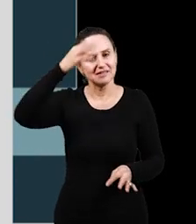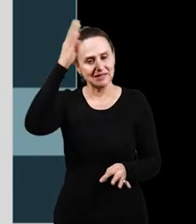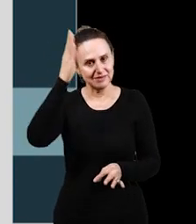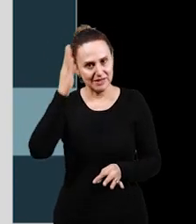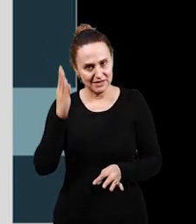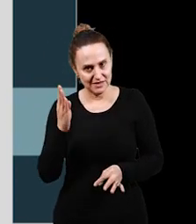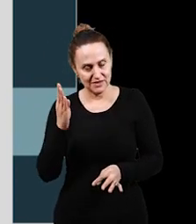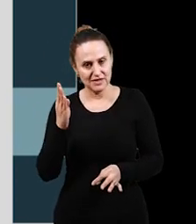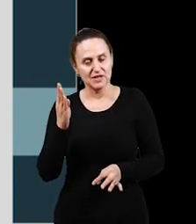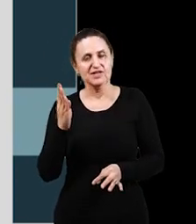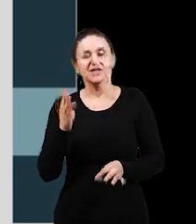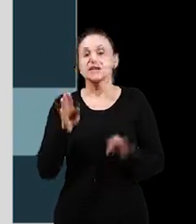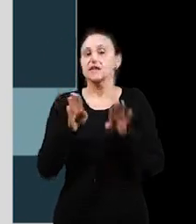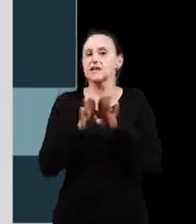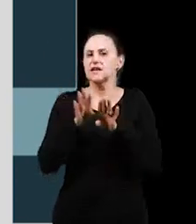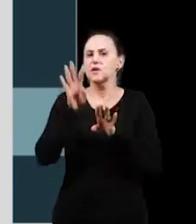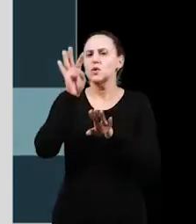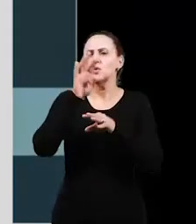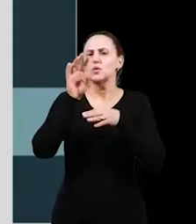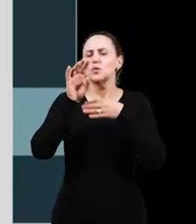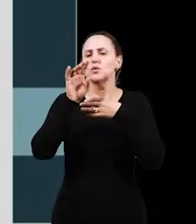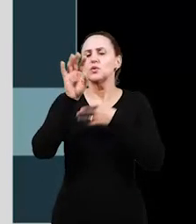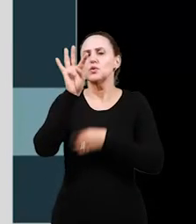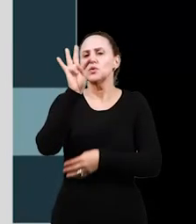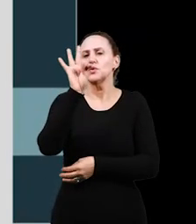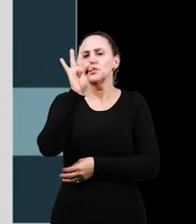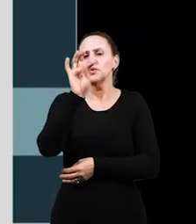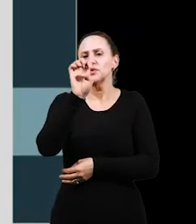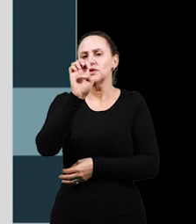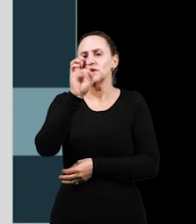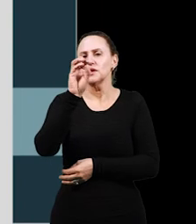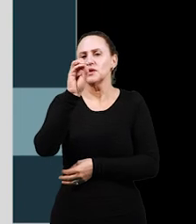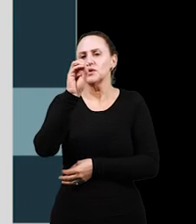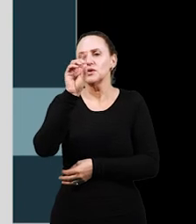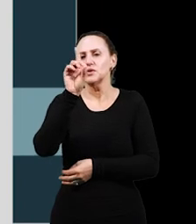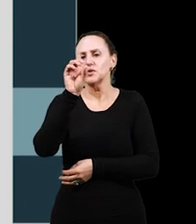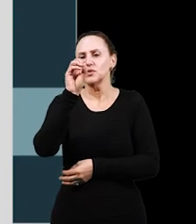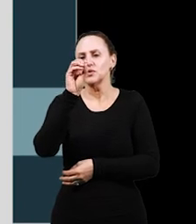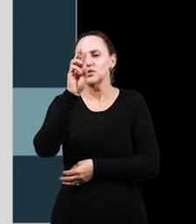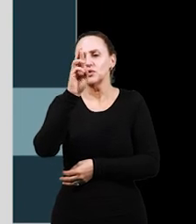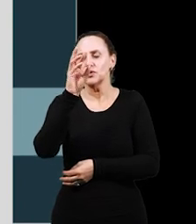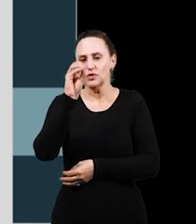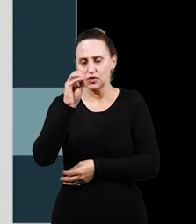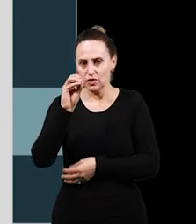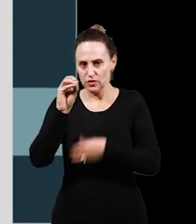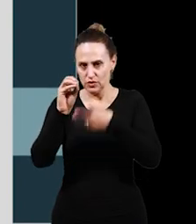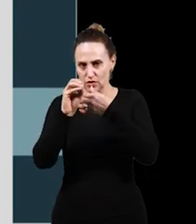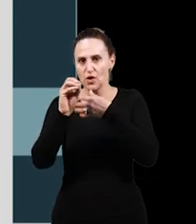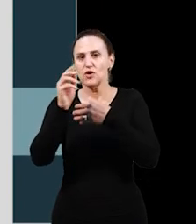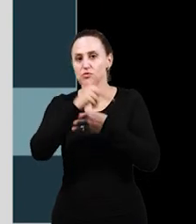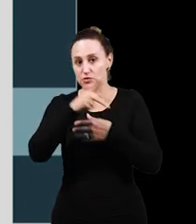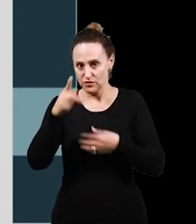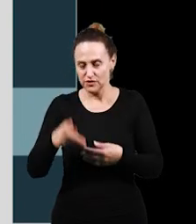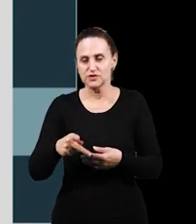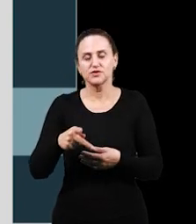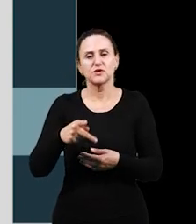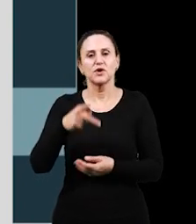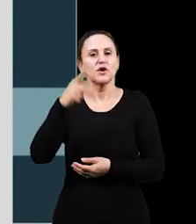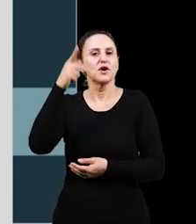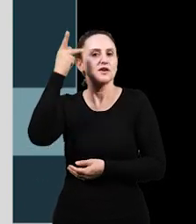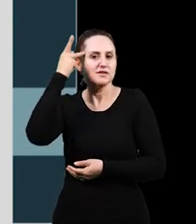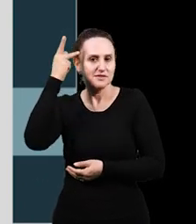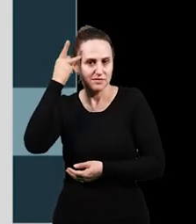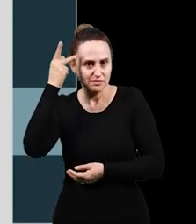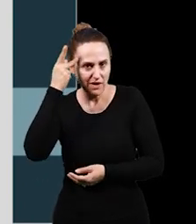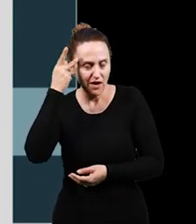Brasil com Theodoro Henrique Maurer Júnior que era um professor de filologia românica da Universidade de São Paulo e